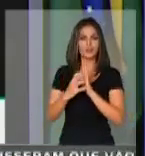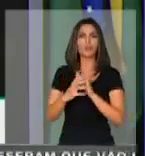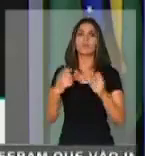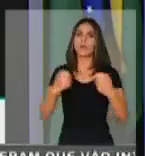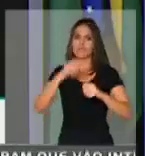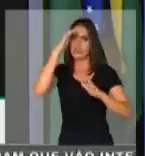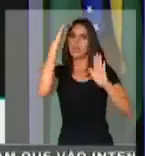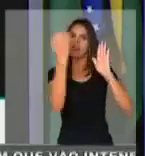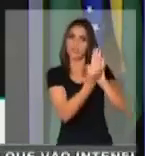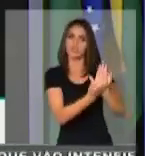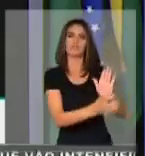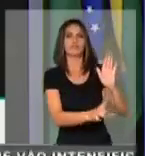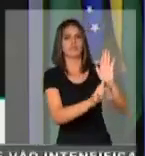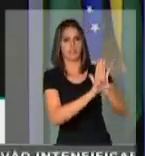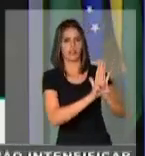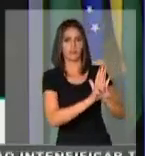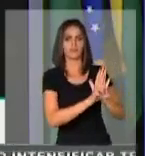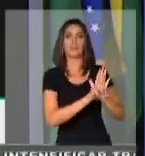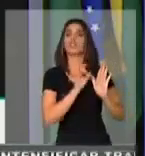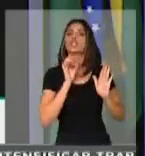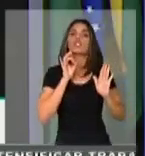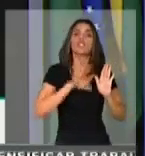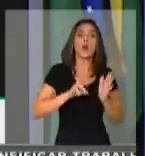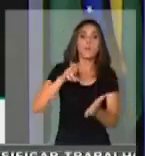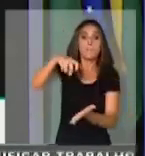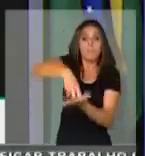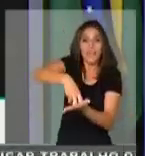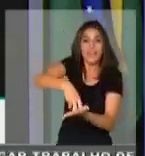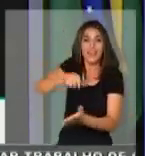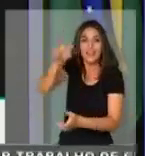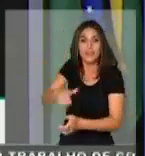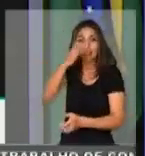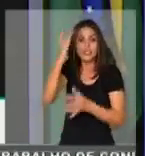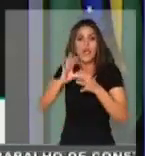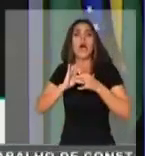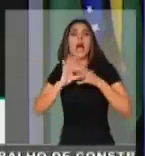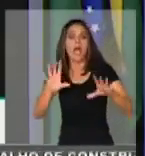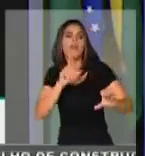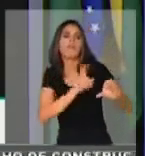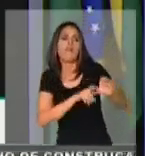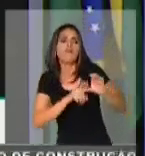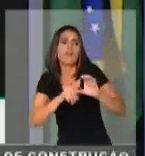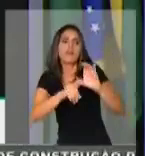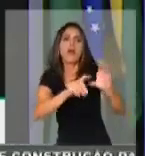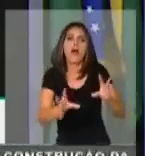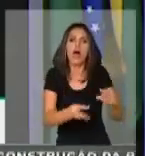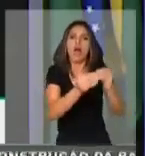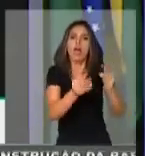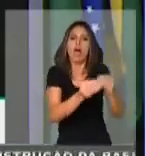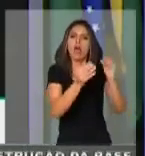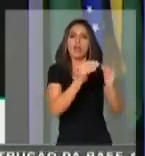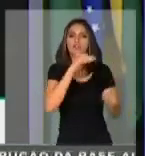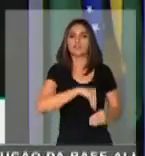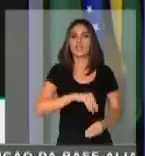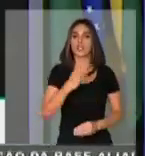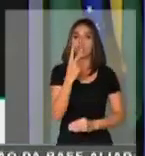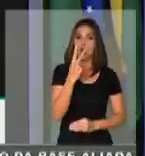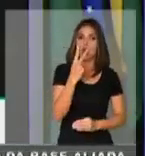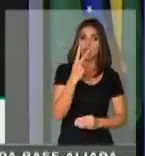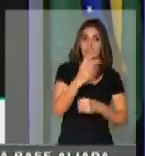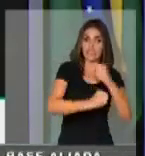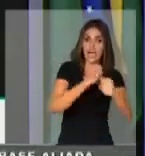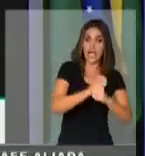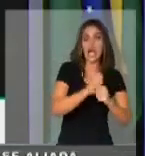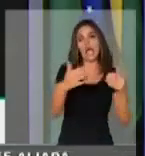atenda o disposto na lei. Nesse caso, a pena para o agente público autorizar o penduricalho é de detenção de 2 a 6